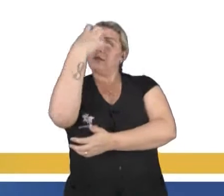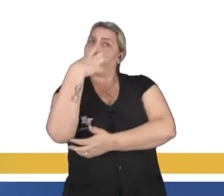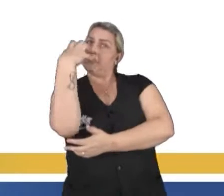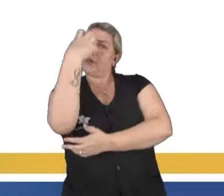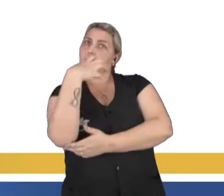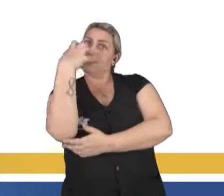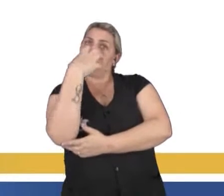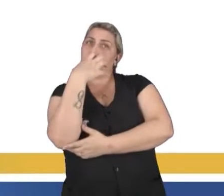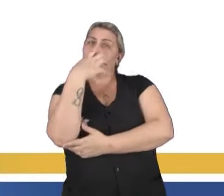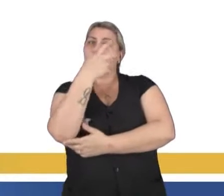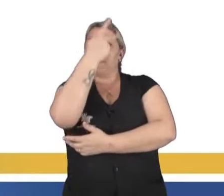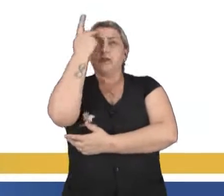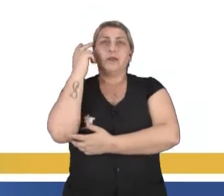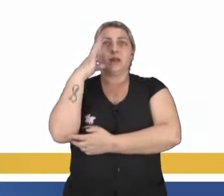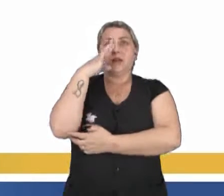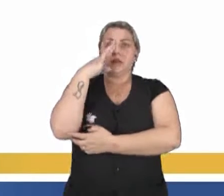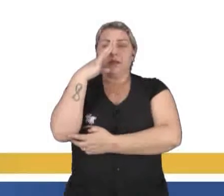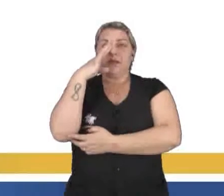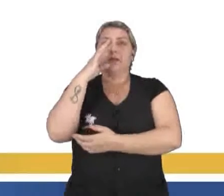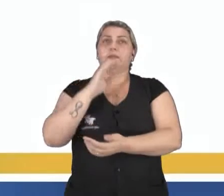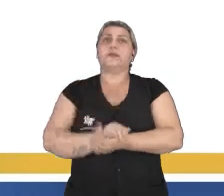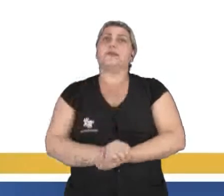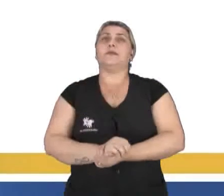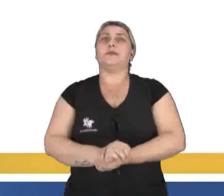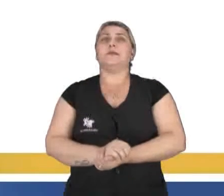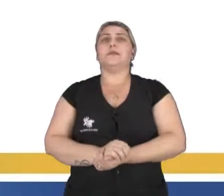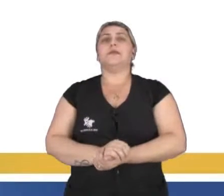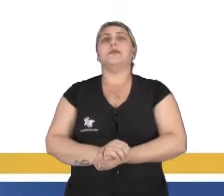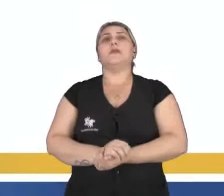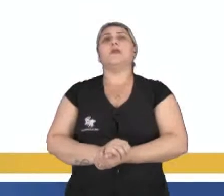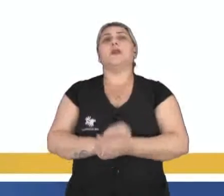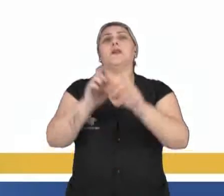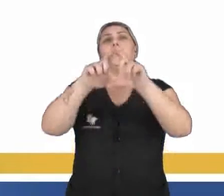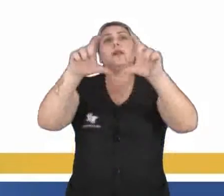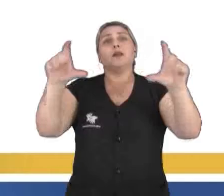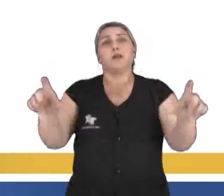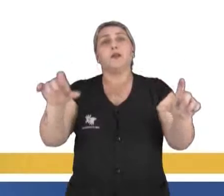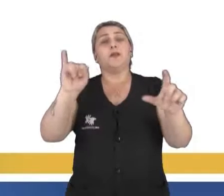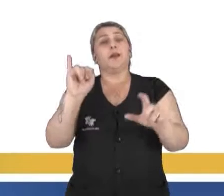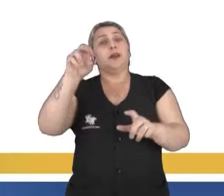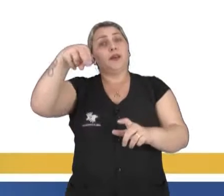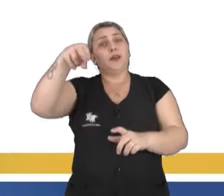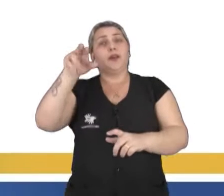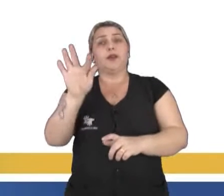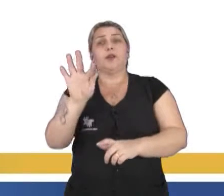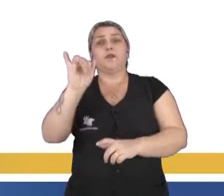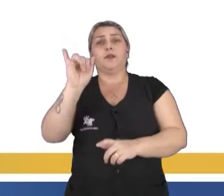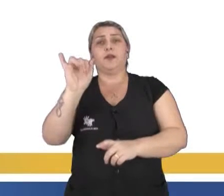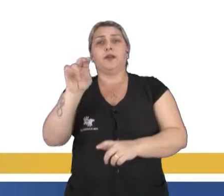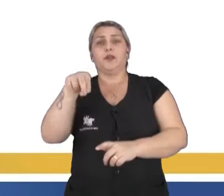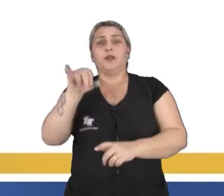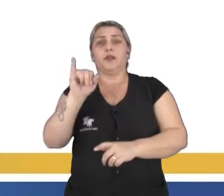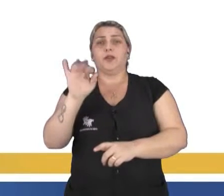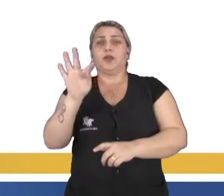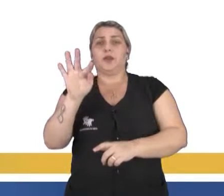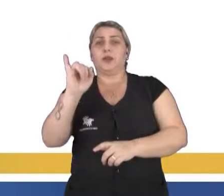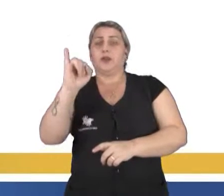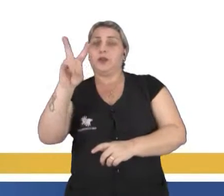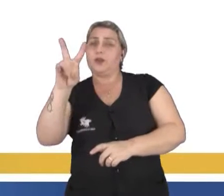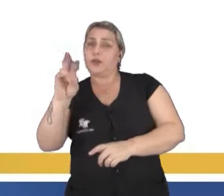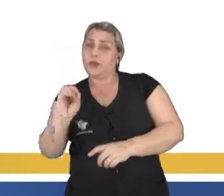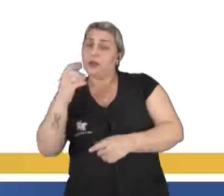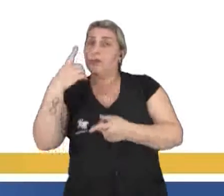primeiro a encantar a plateia a oração reduzida de infinitivo porque de infinitivo